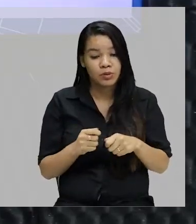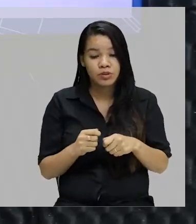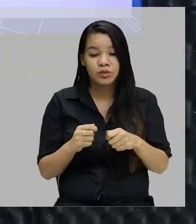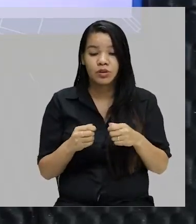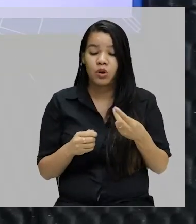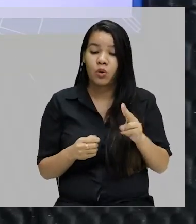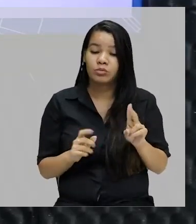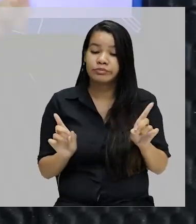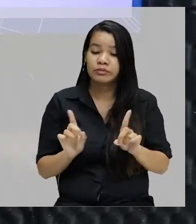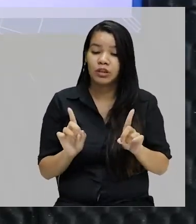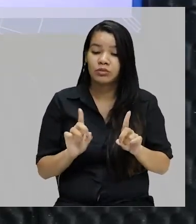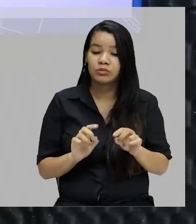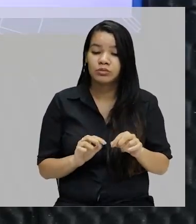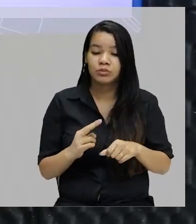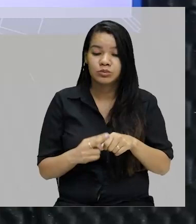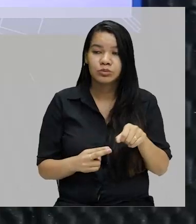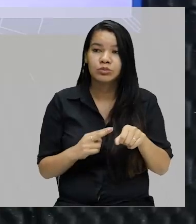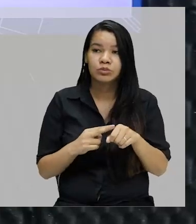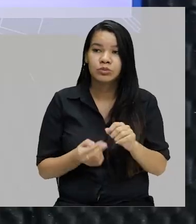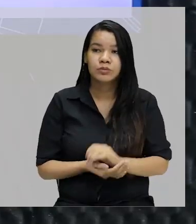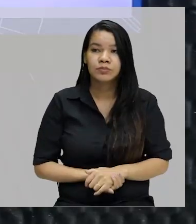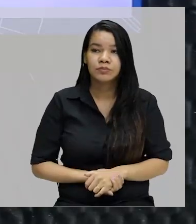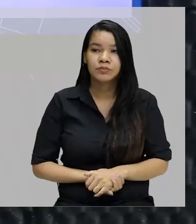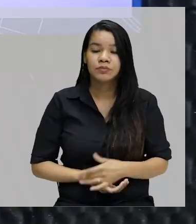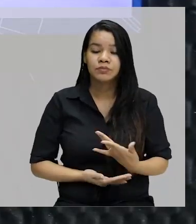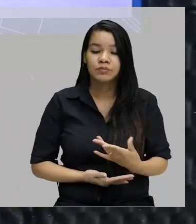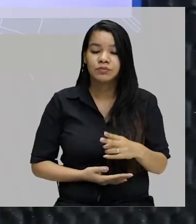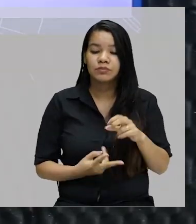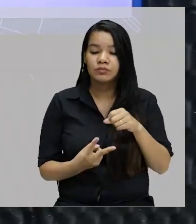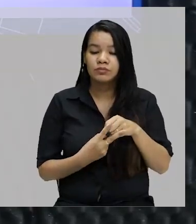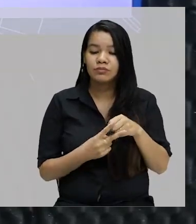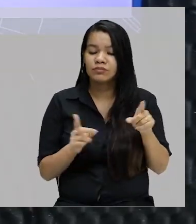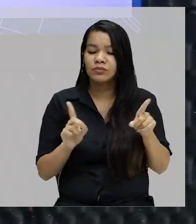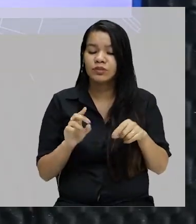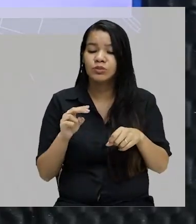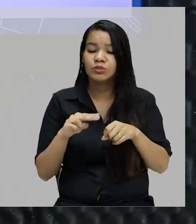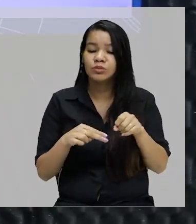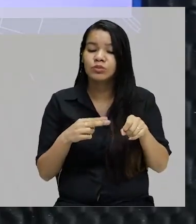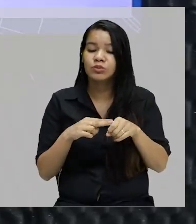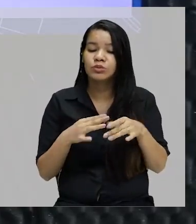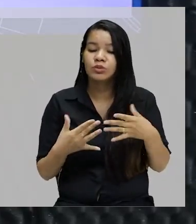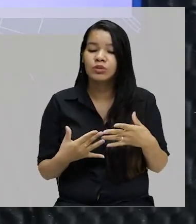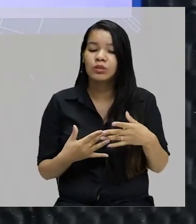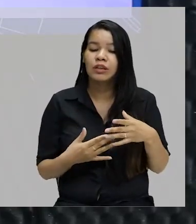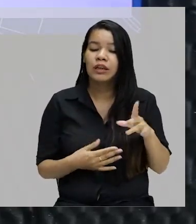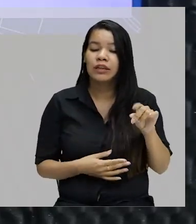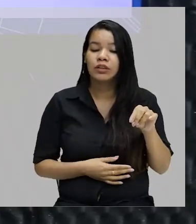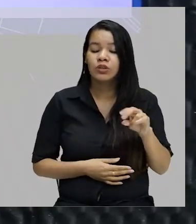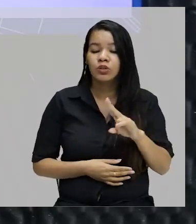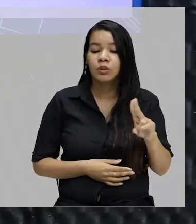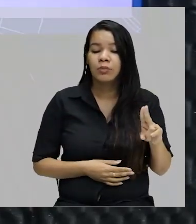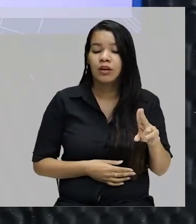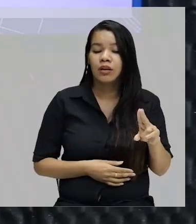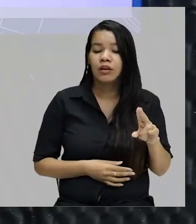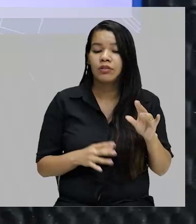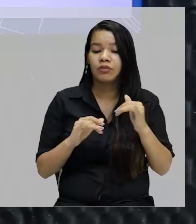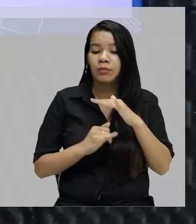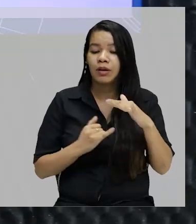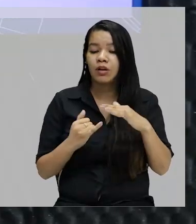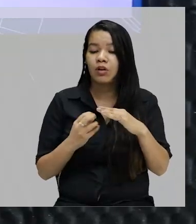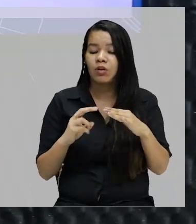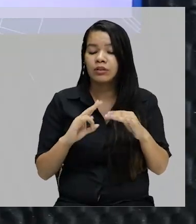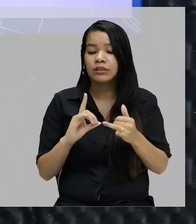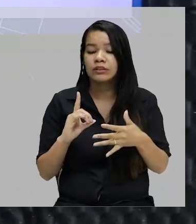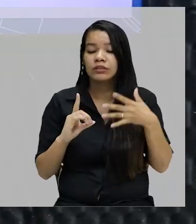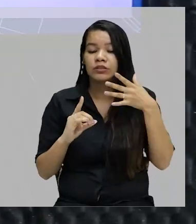que poderá ou não ser o núcleo. Quando que o verbo não é o núcleo? Quando o predicado é nominal, quando a informação, a declaração do sujeito está